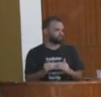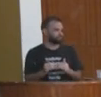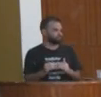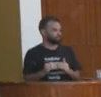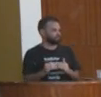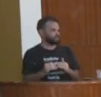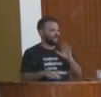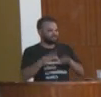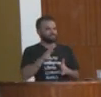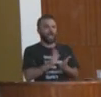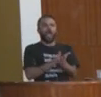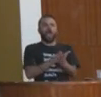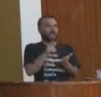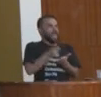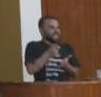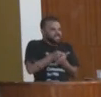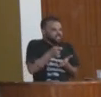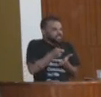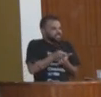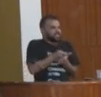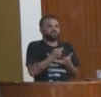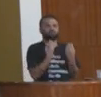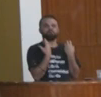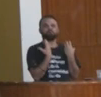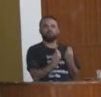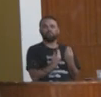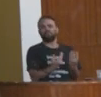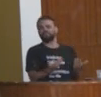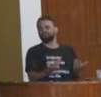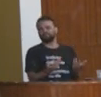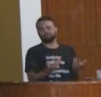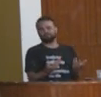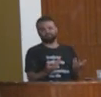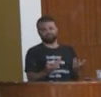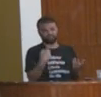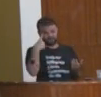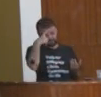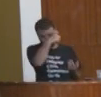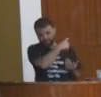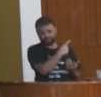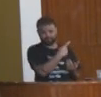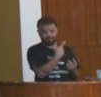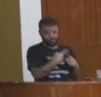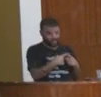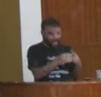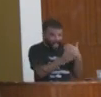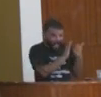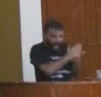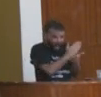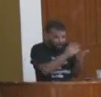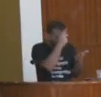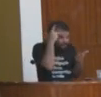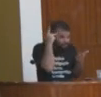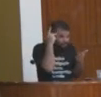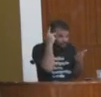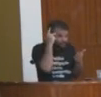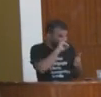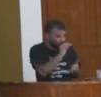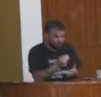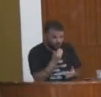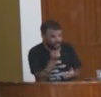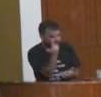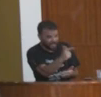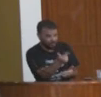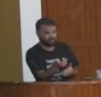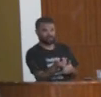e muitos anos, não tiveram a oportunidade de estar dentro de uma escola. A lei que traz